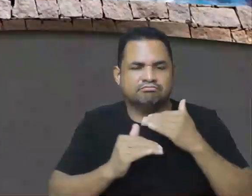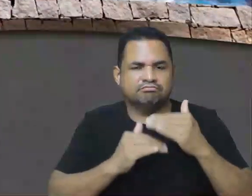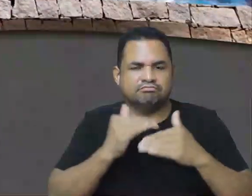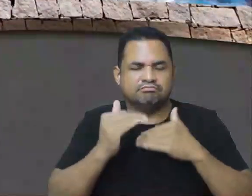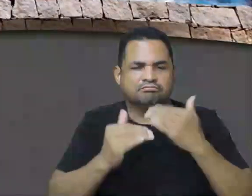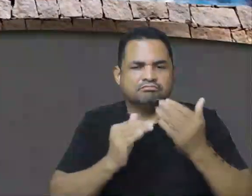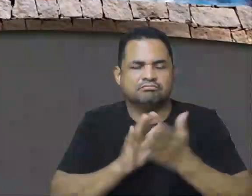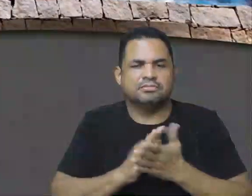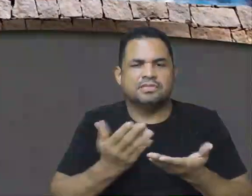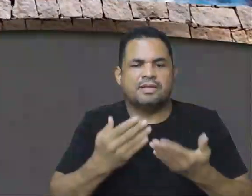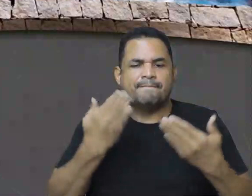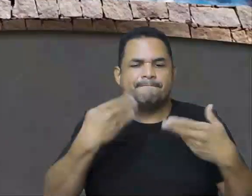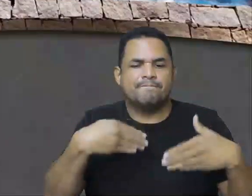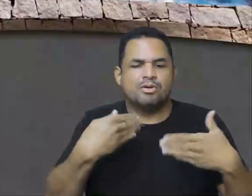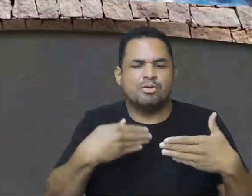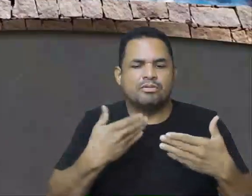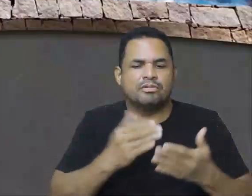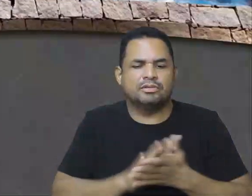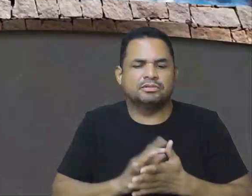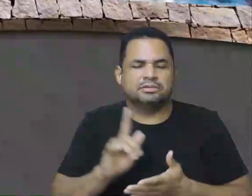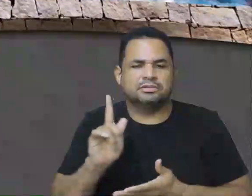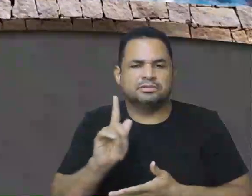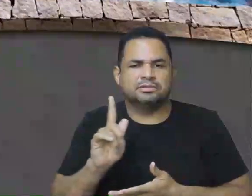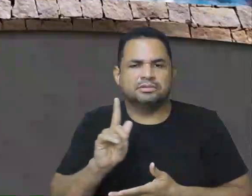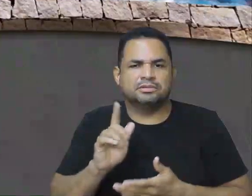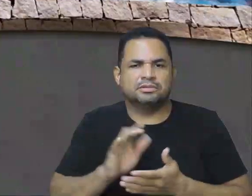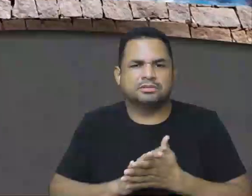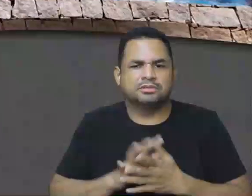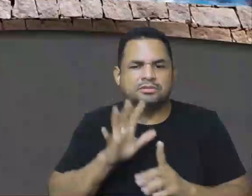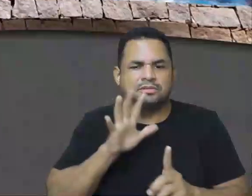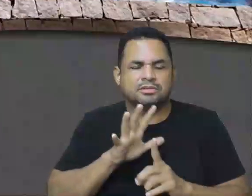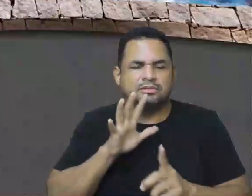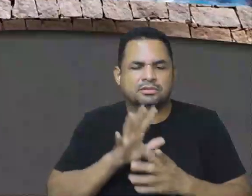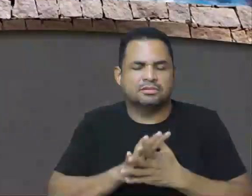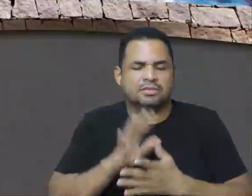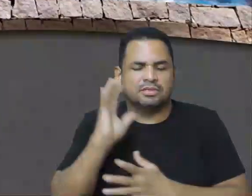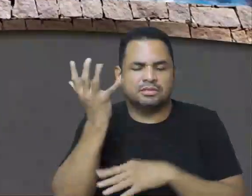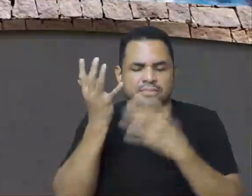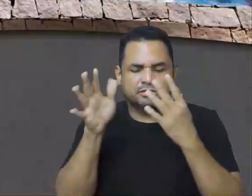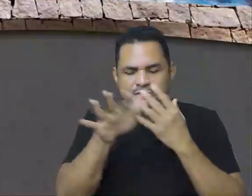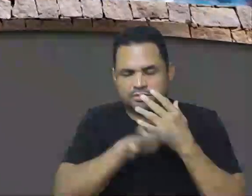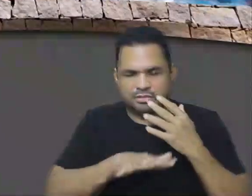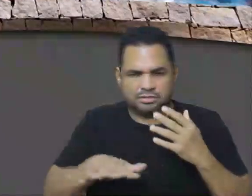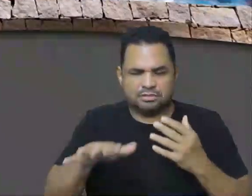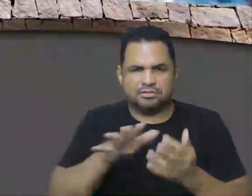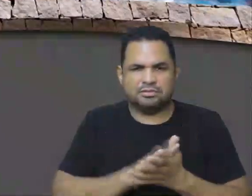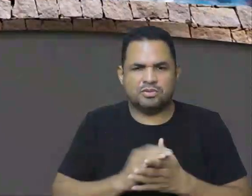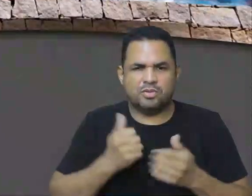das questões aí, principalmente de impactos ambientais, trabalhadas